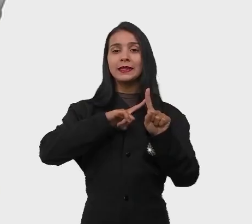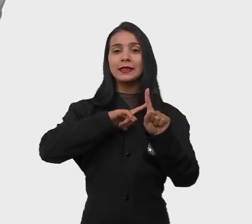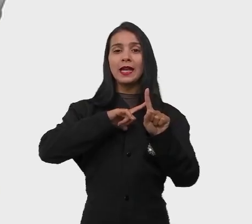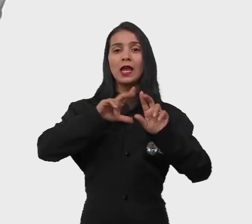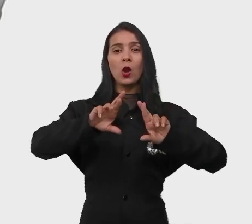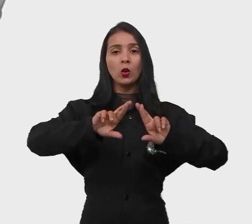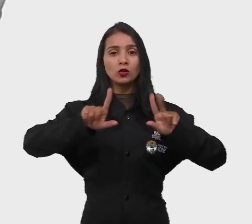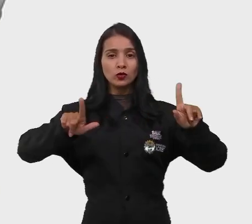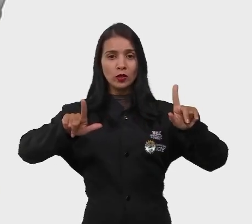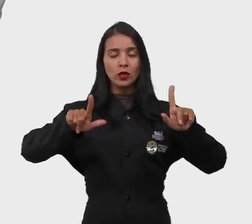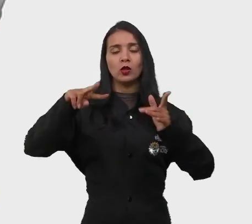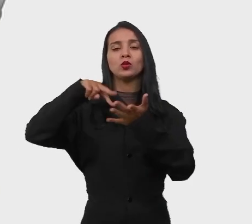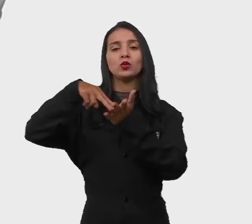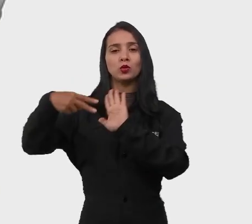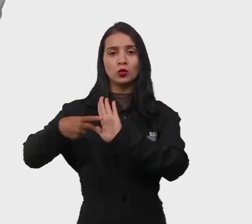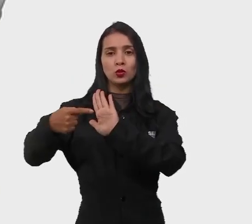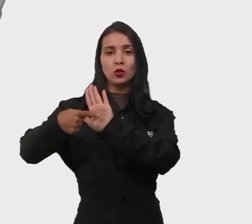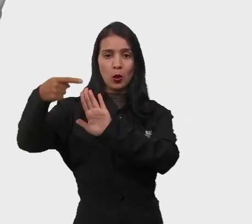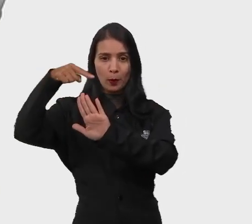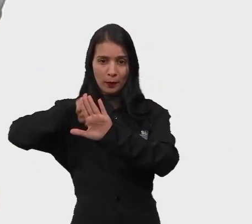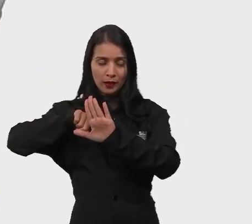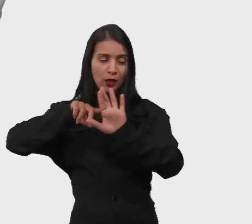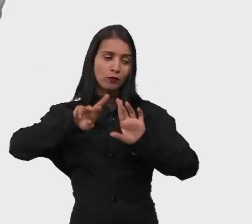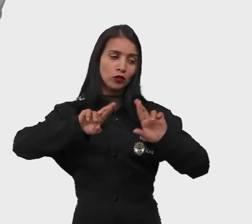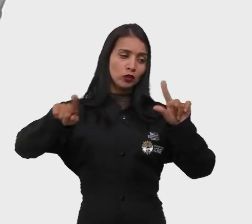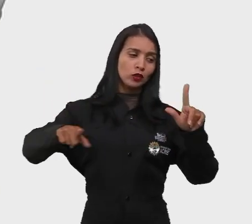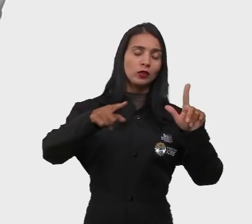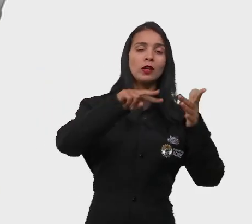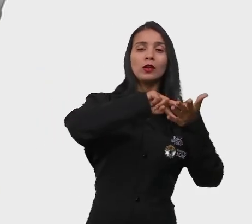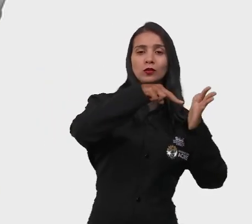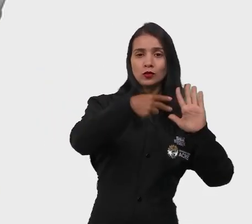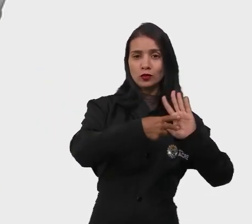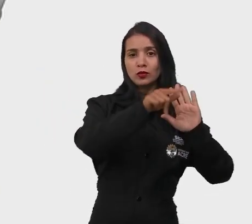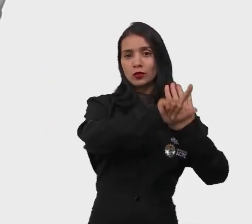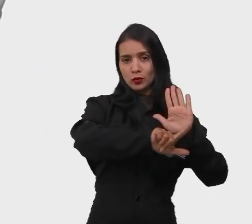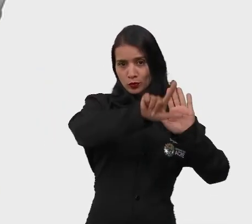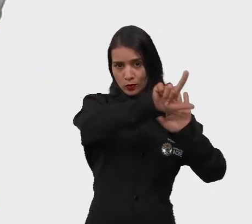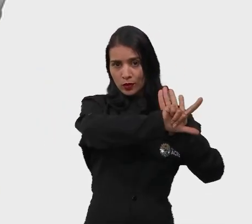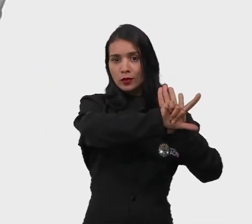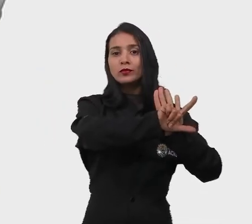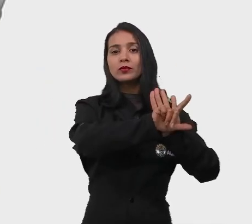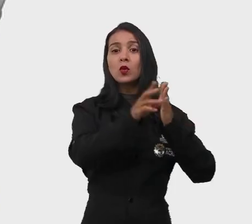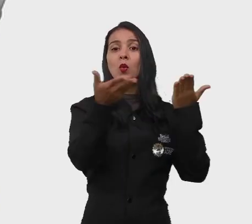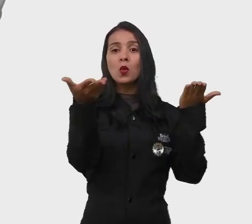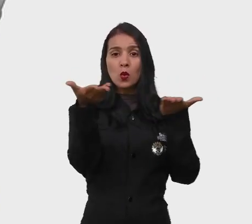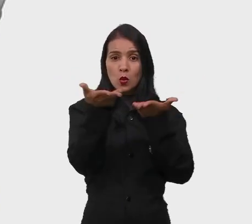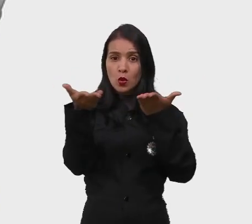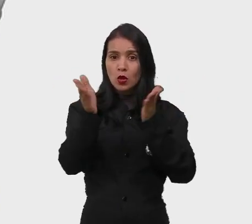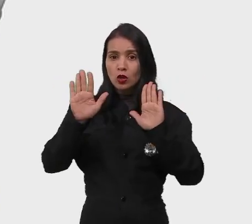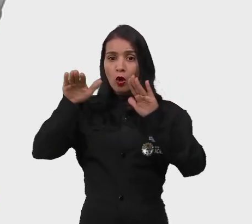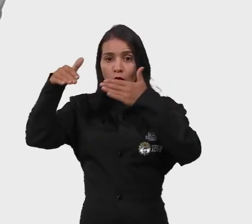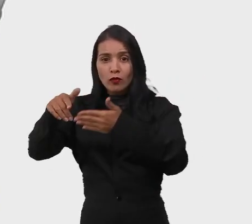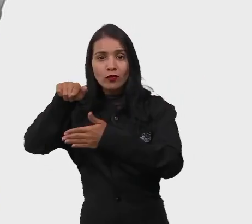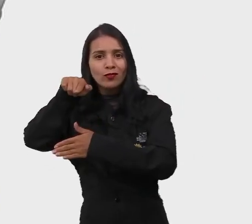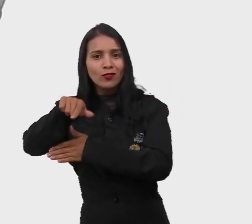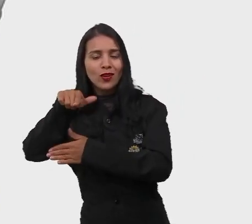se distancia do sentido literal, do sentido real, do sentido literal, porque não tem nada a ver. Por